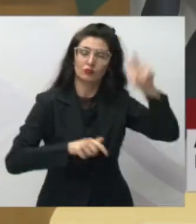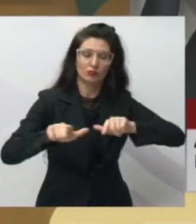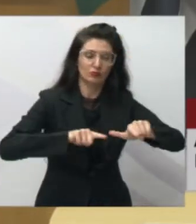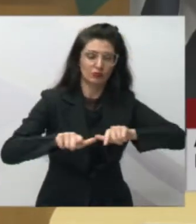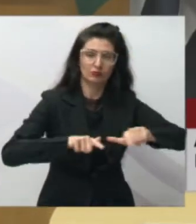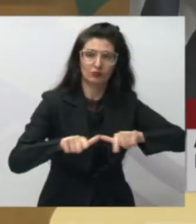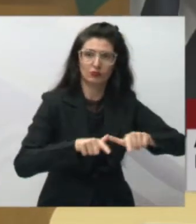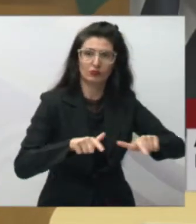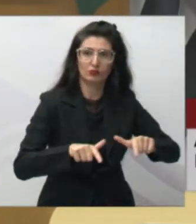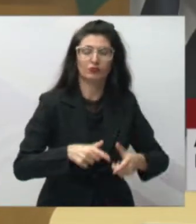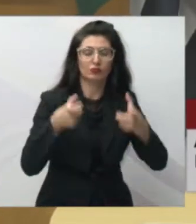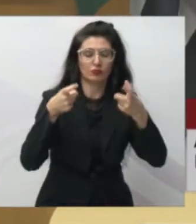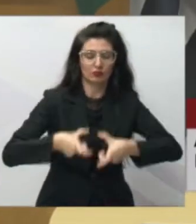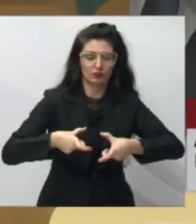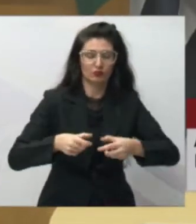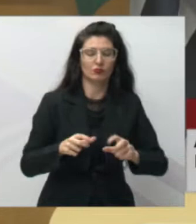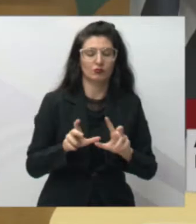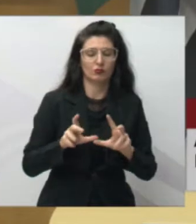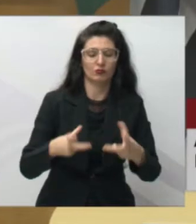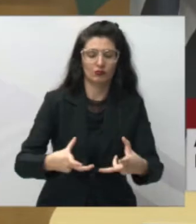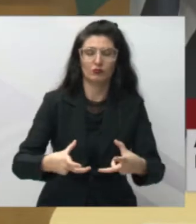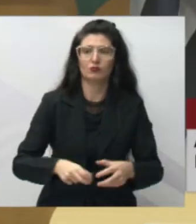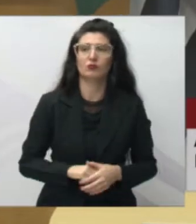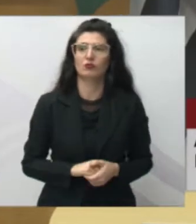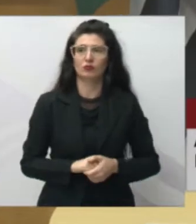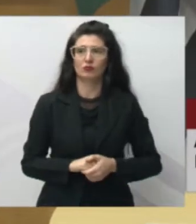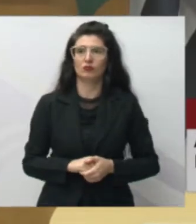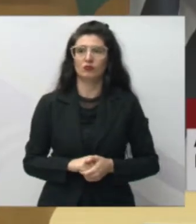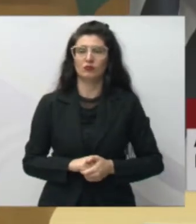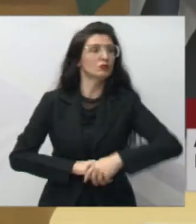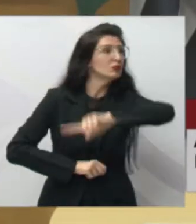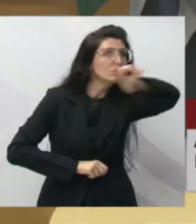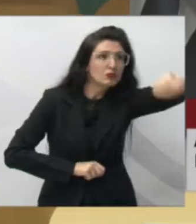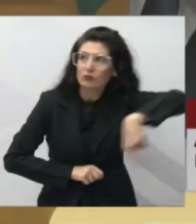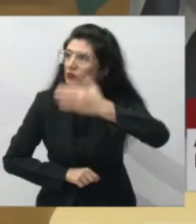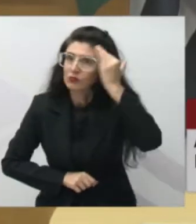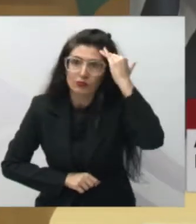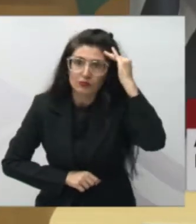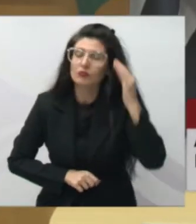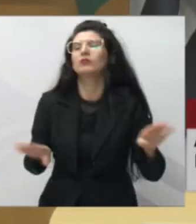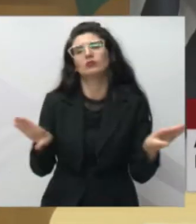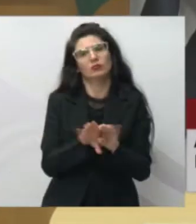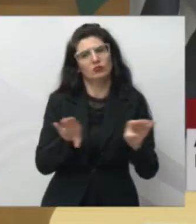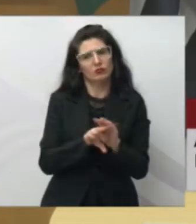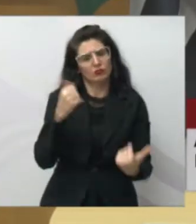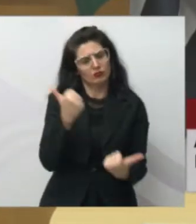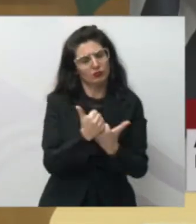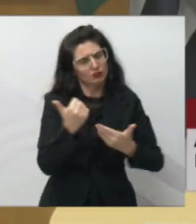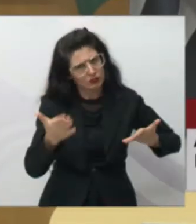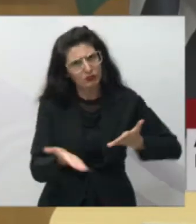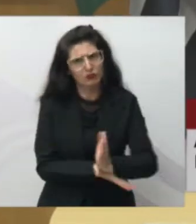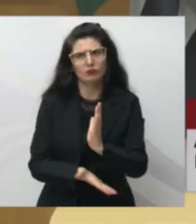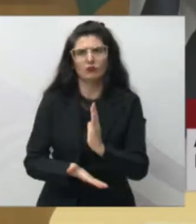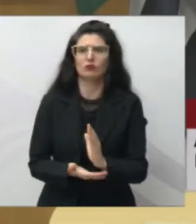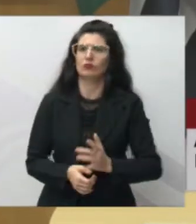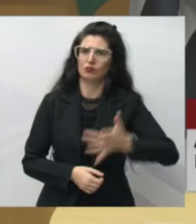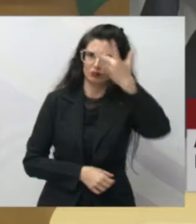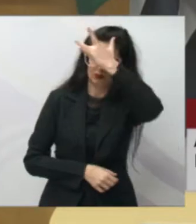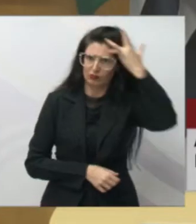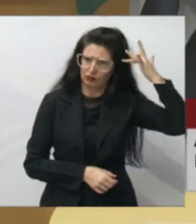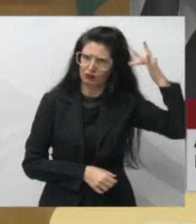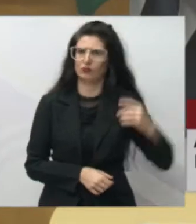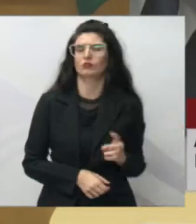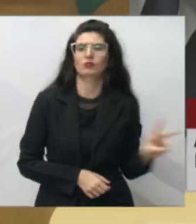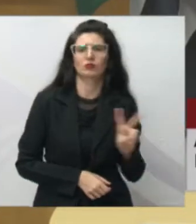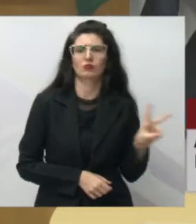Diante do exposto, esperamos contar com a compreensão, o apoio e a aprovação dos ilustres membros dessa Casa